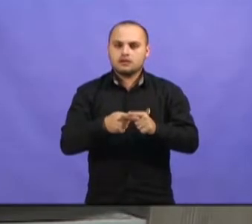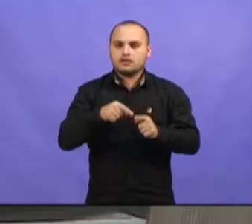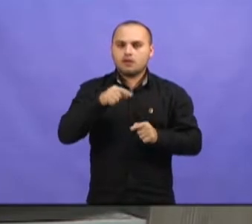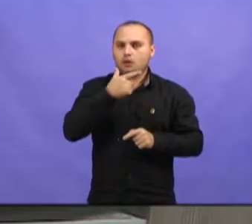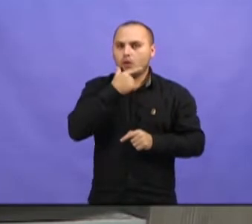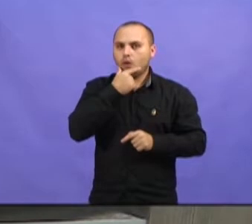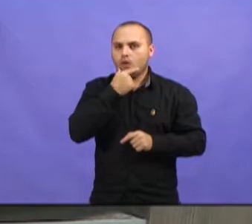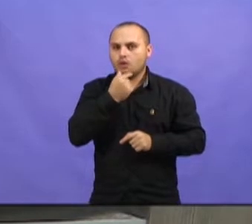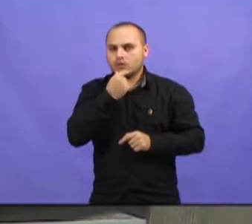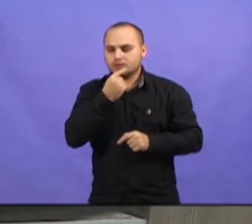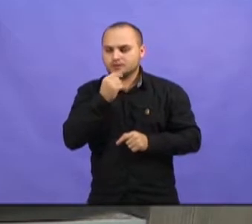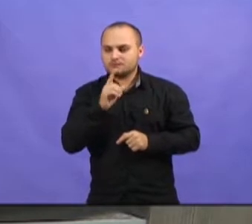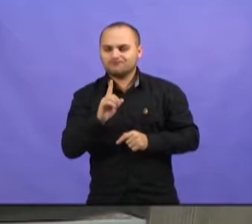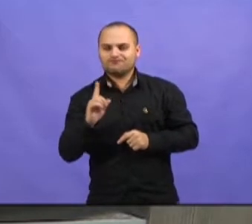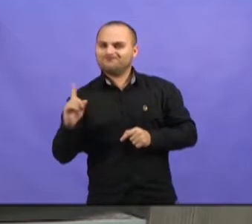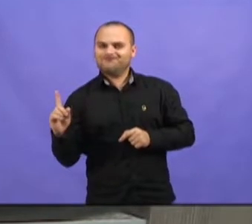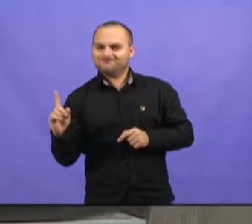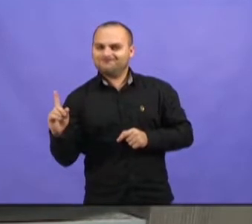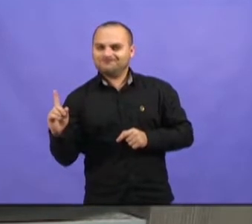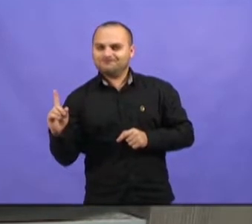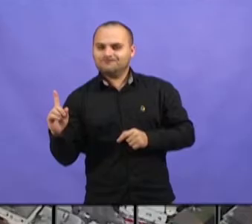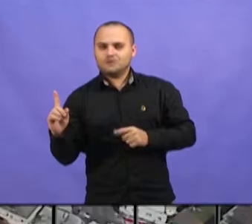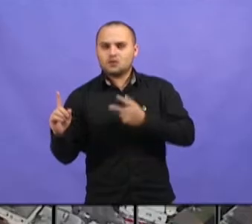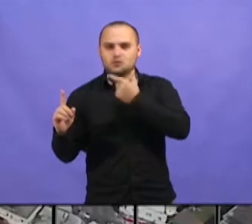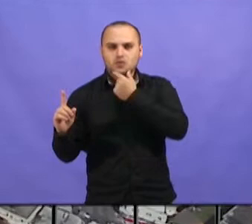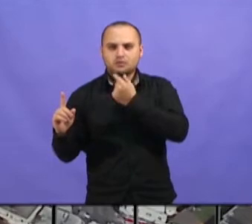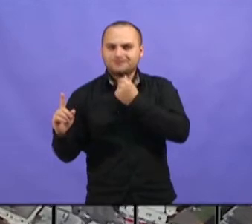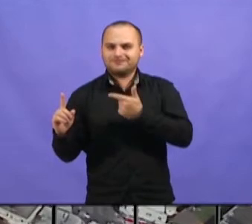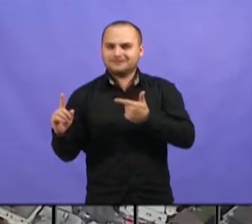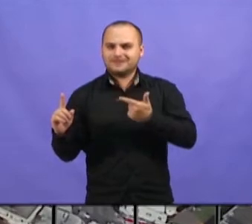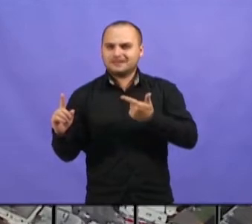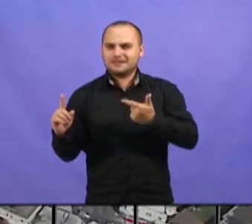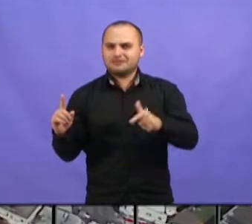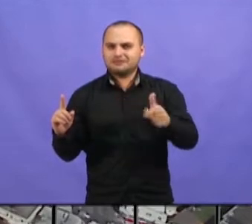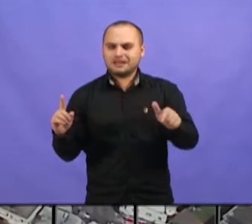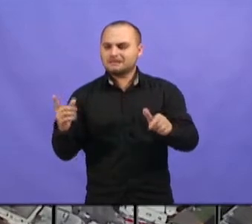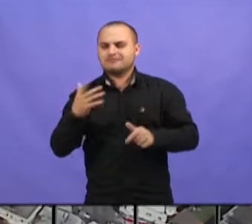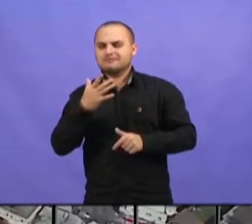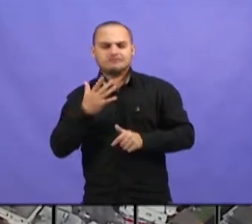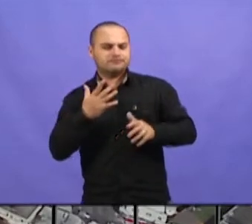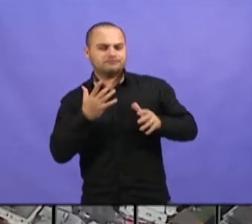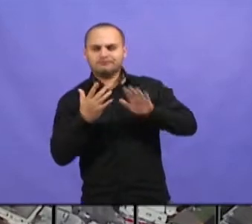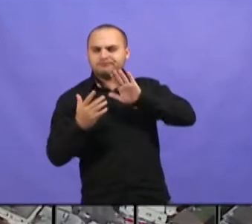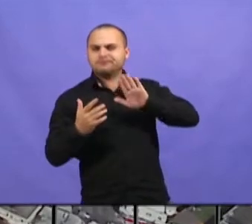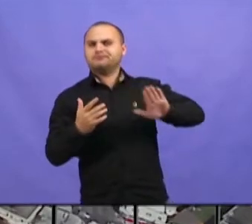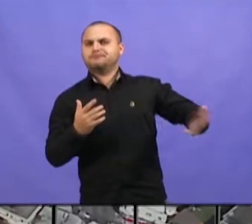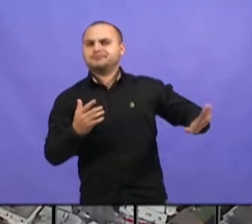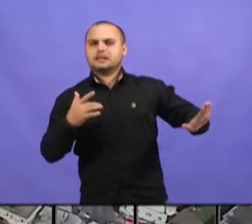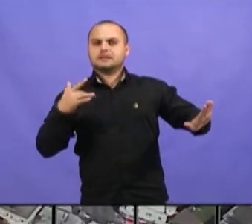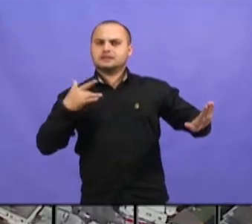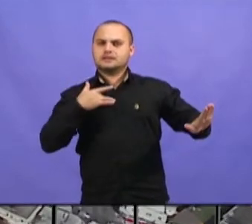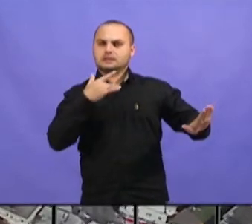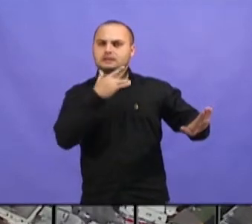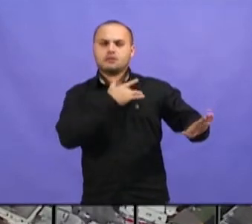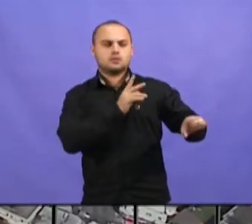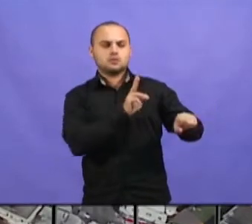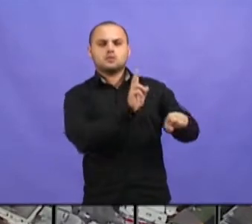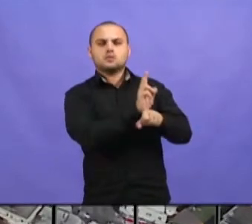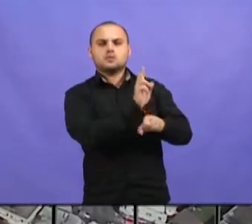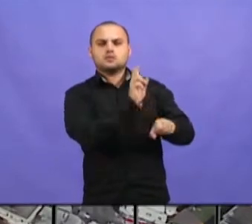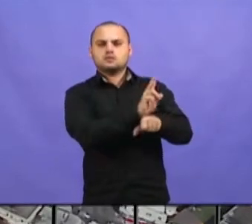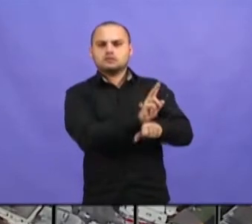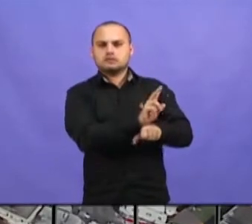questão cultural importante, né? O homem não tem a saúde preventiva como